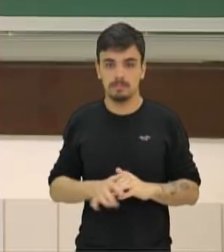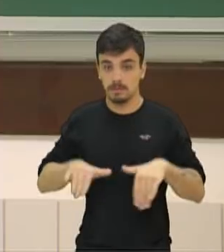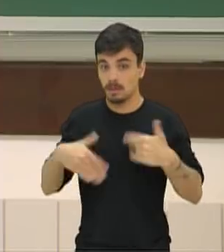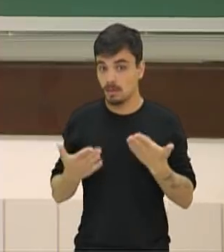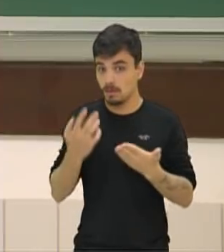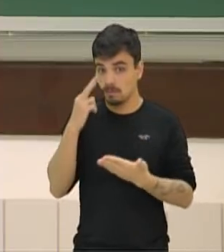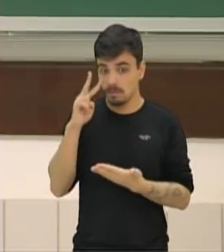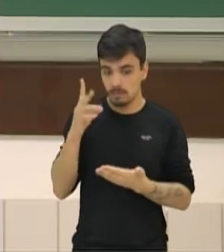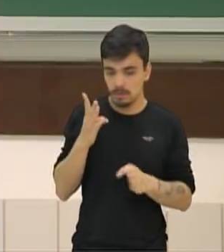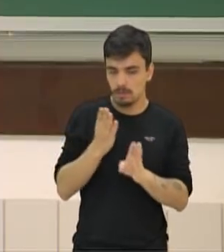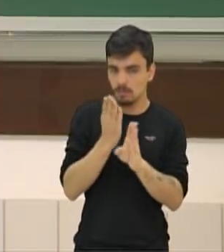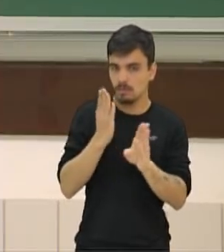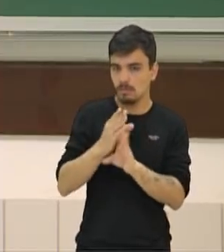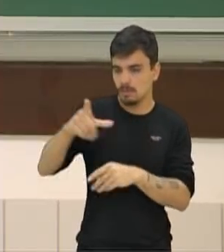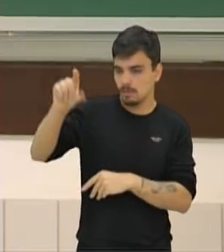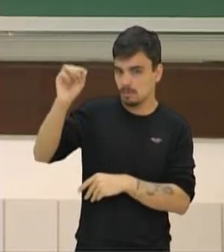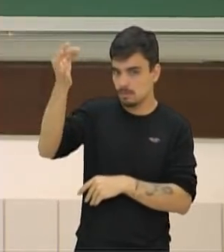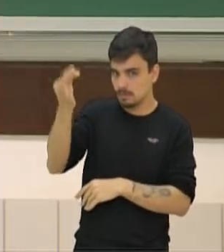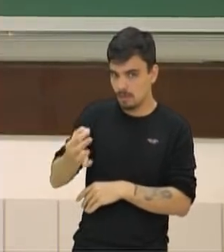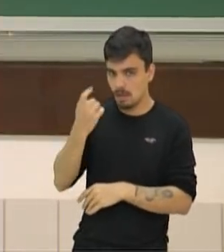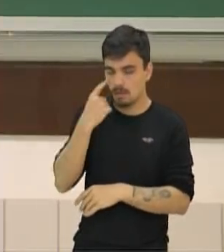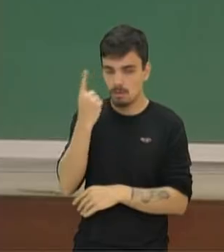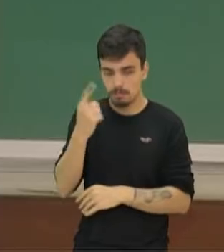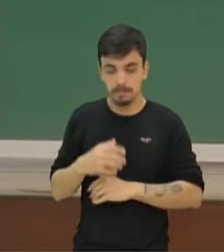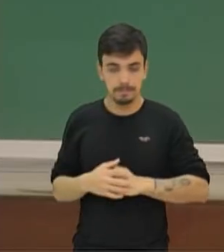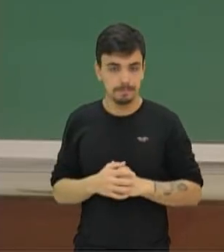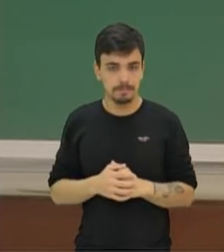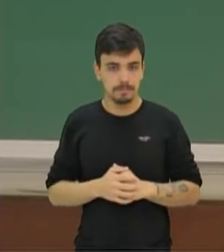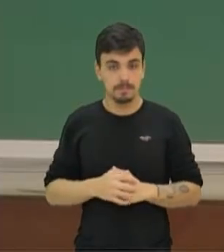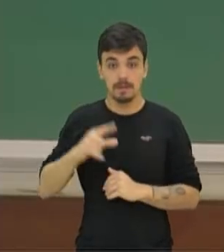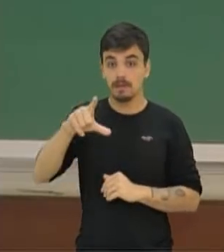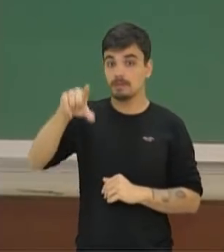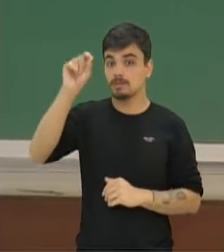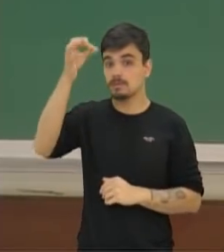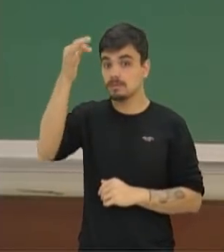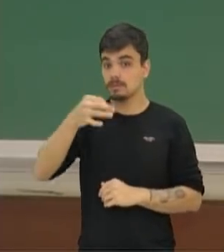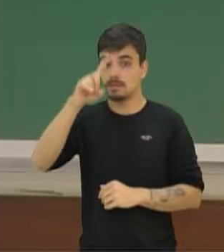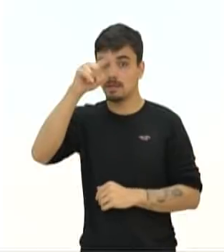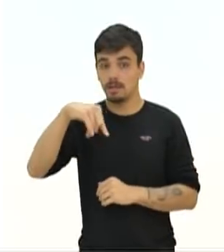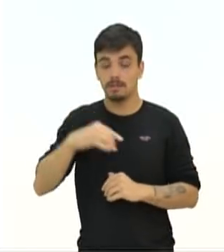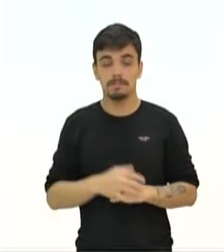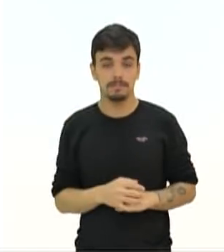Vamos então descobrir a alternativa correta? Então, a alternativa correta